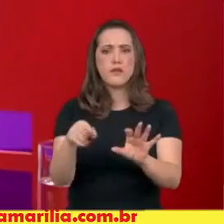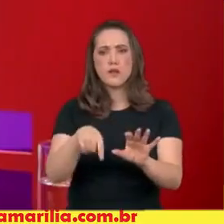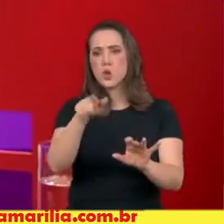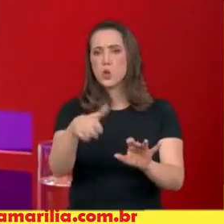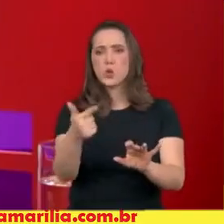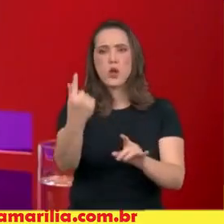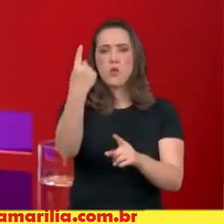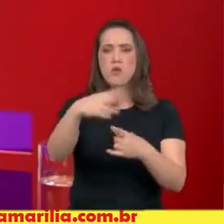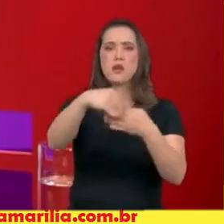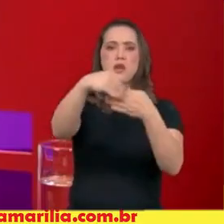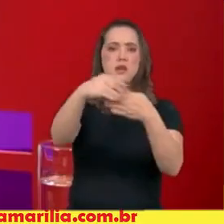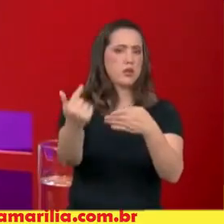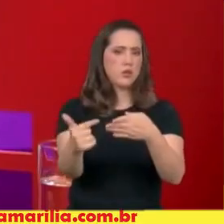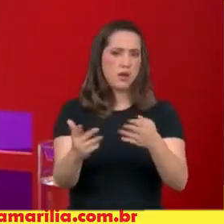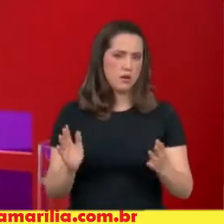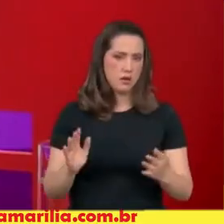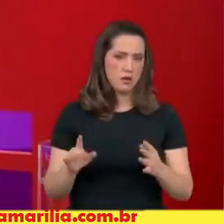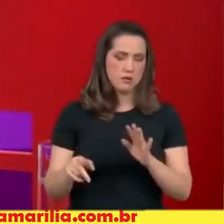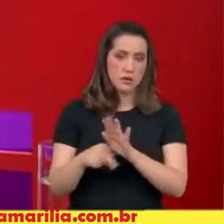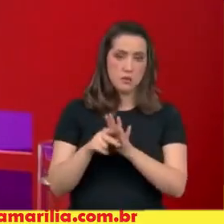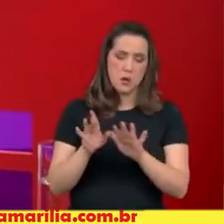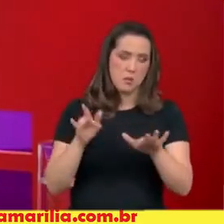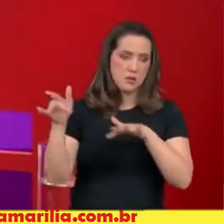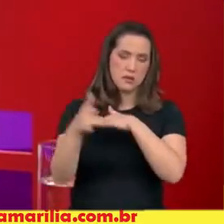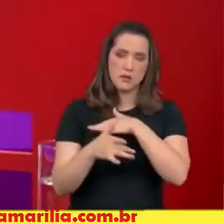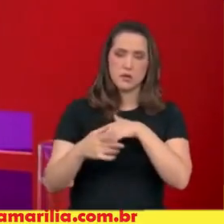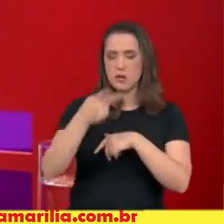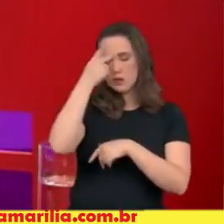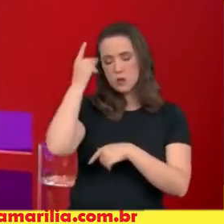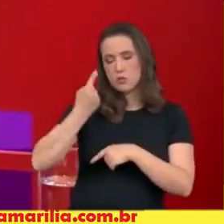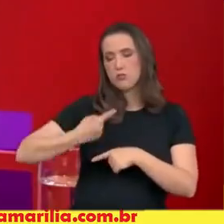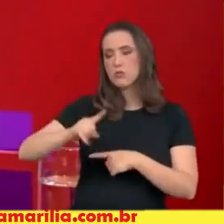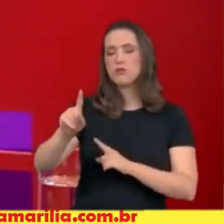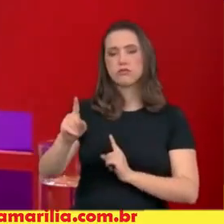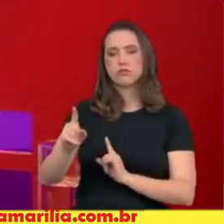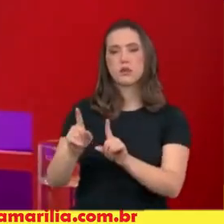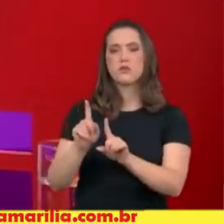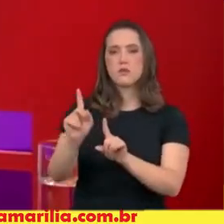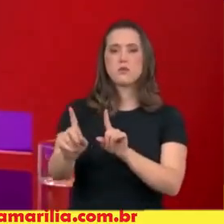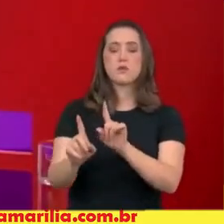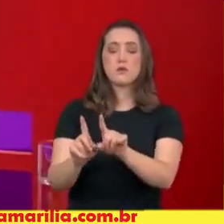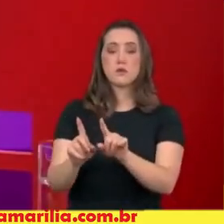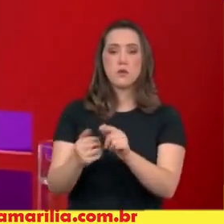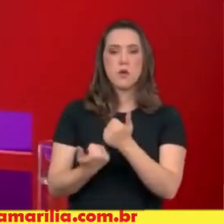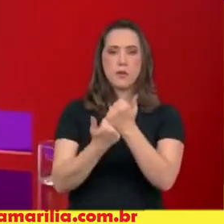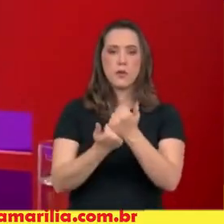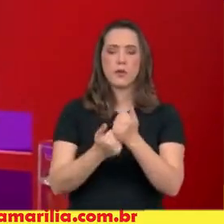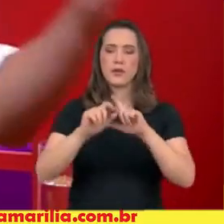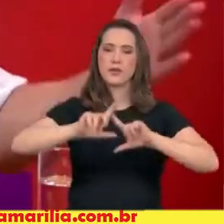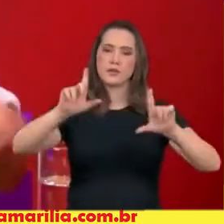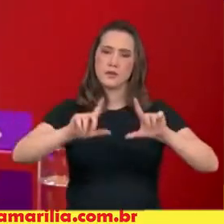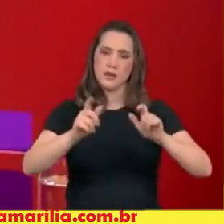horizontais, coordenadas nas redes sociais, cresce muito rapidamente só com esse tipo de apoio midiático. E se a